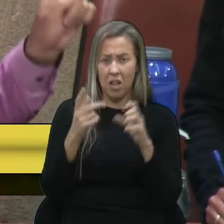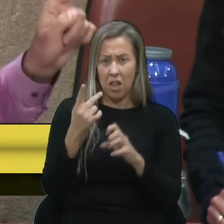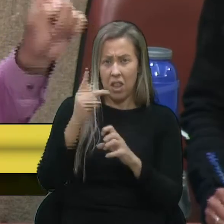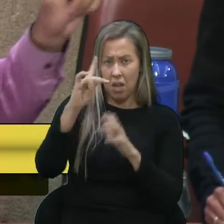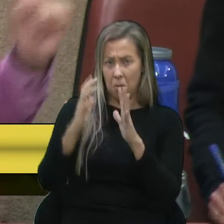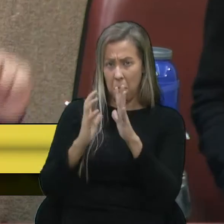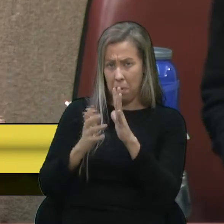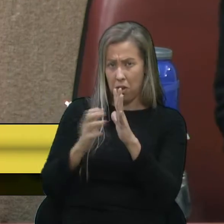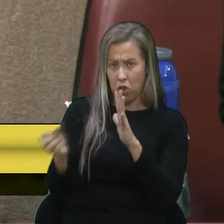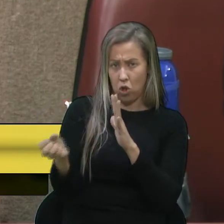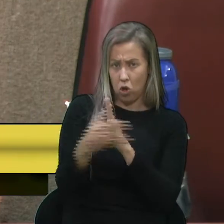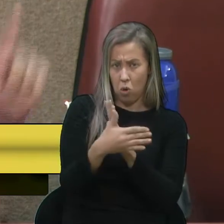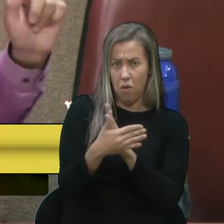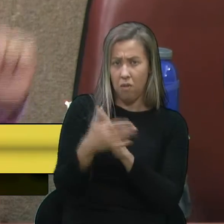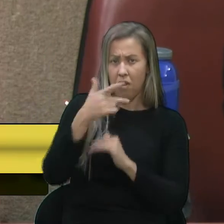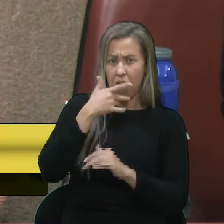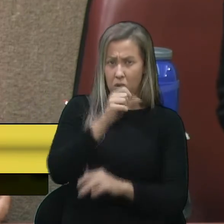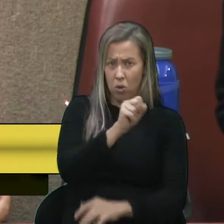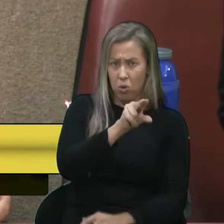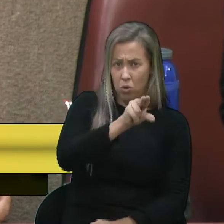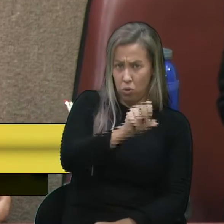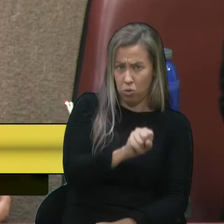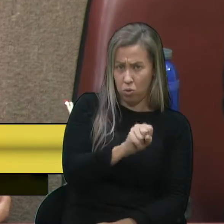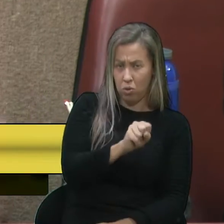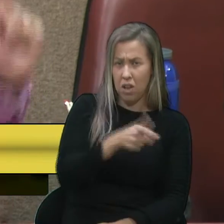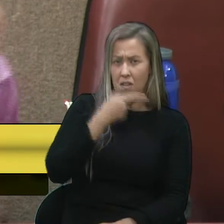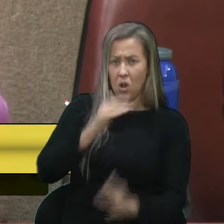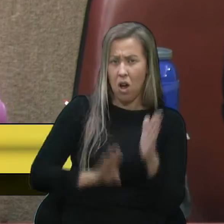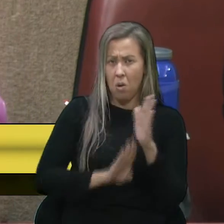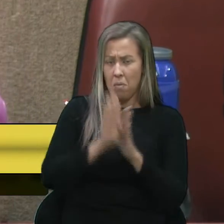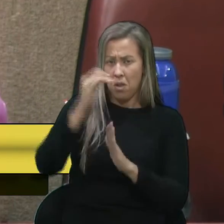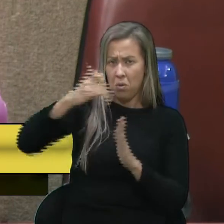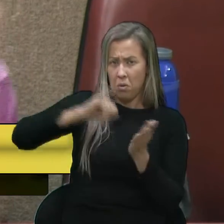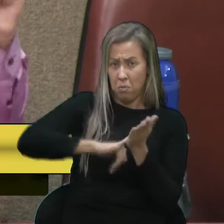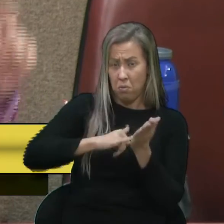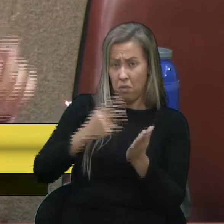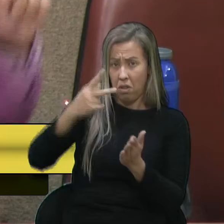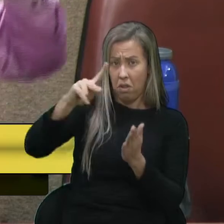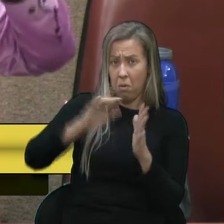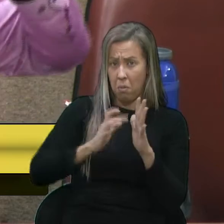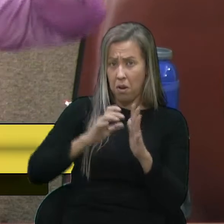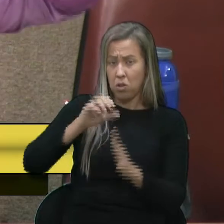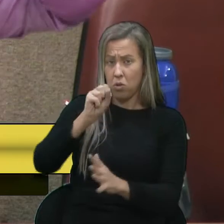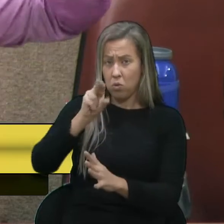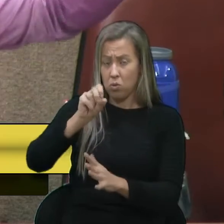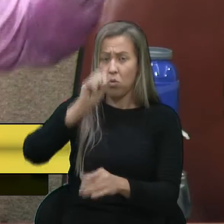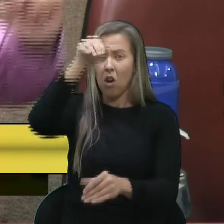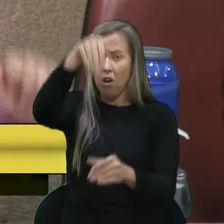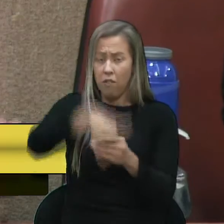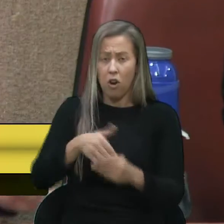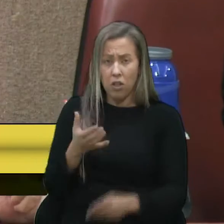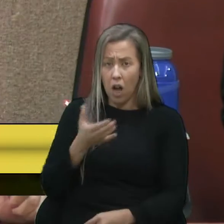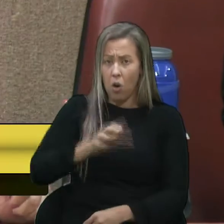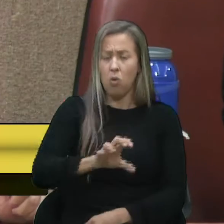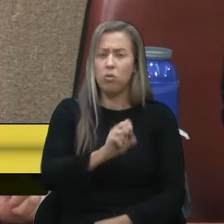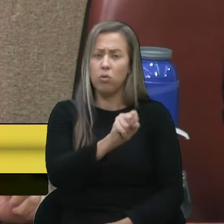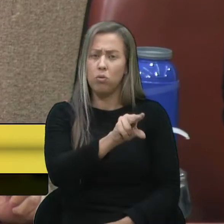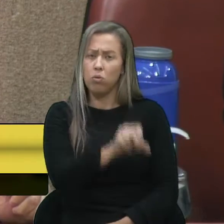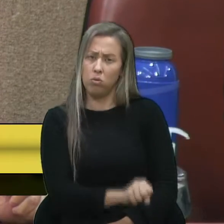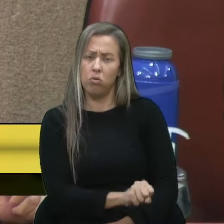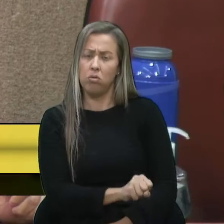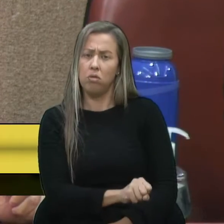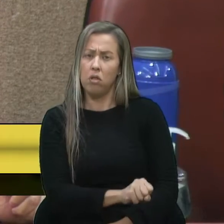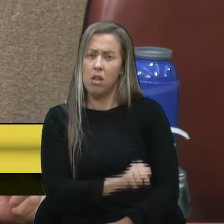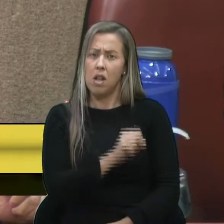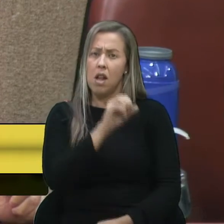Partido Novo, já que o senhor falou do SUS e no aumento de impostos, o seu Partido Novo vota sistematicamente contra o SUS na Câmara